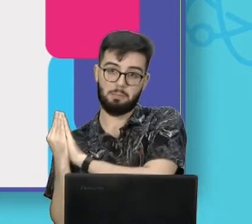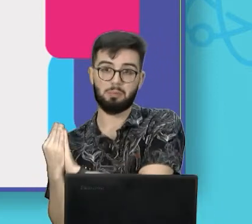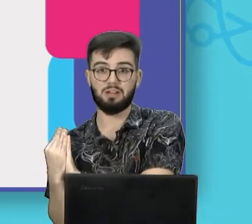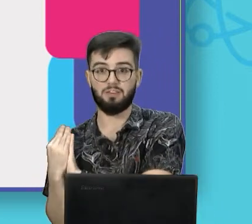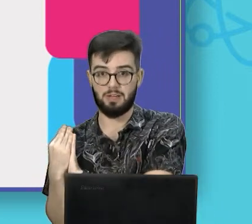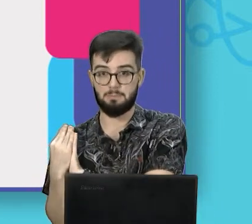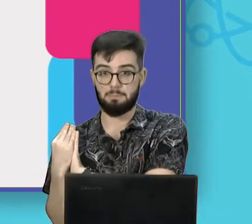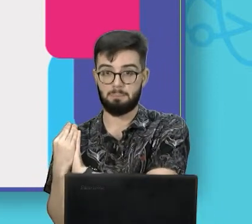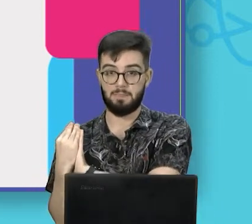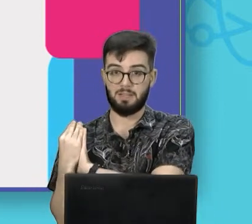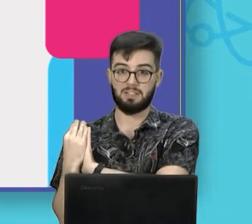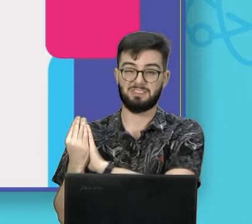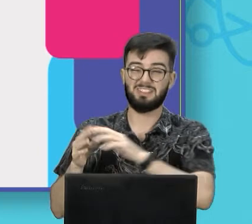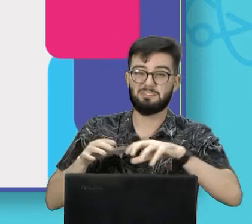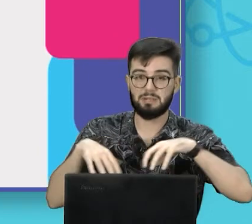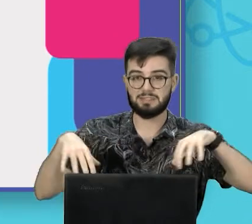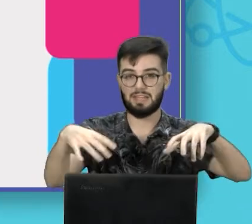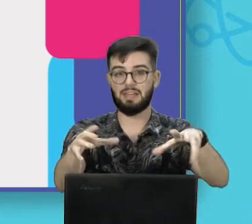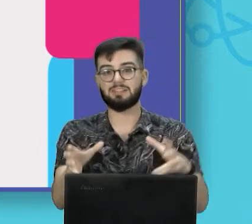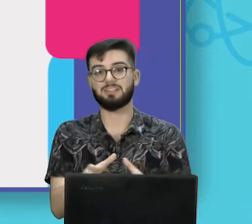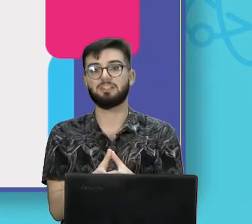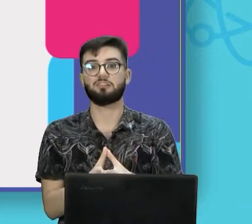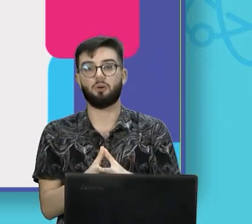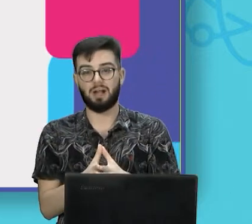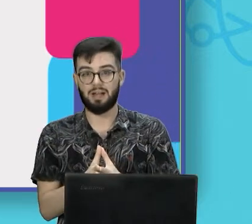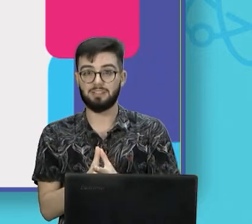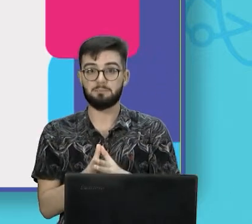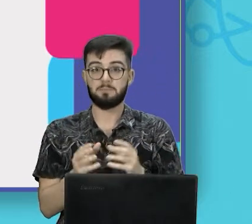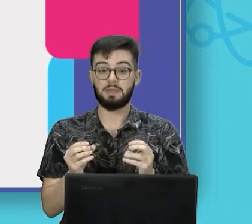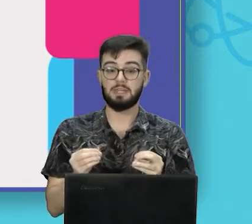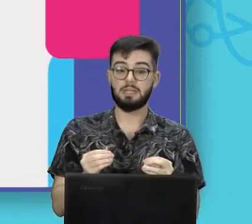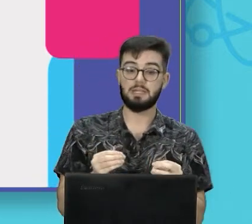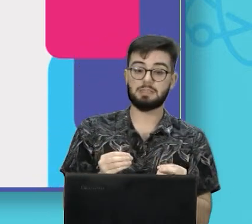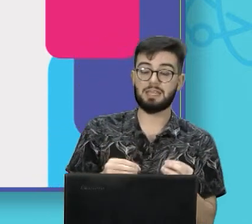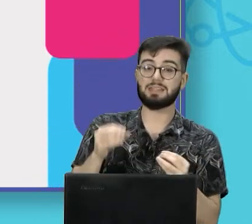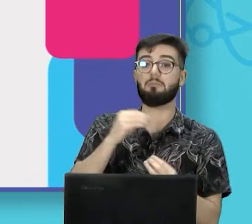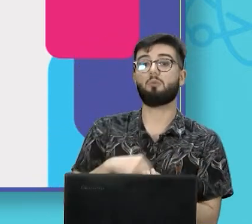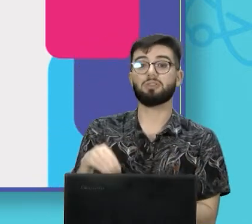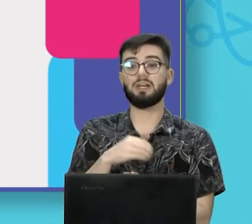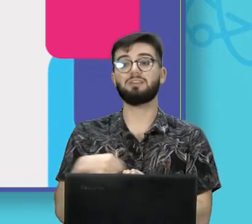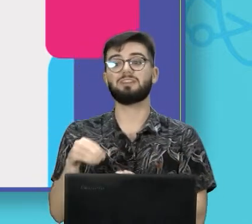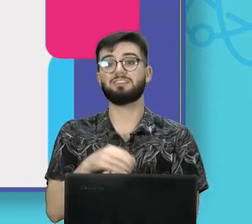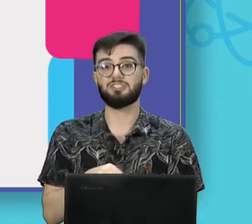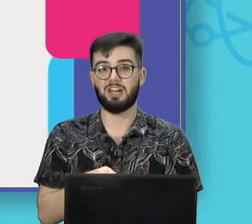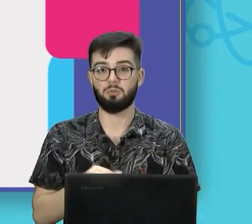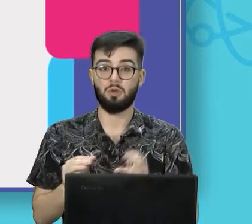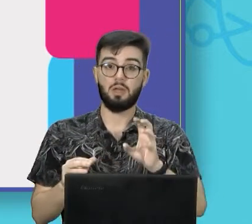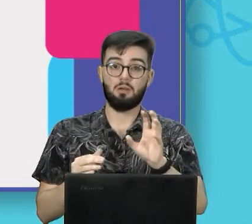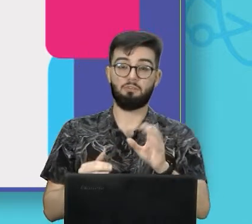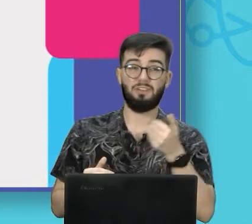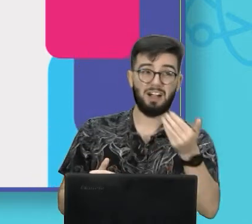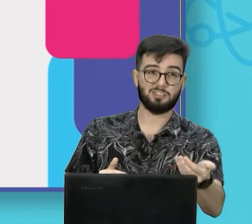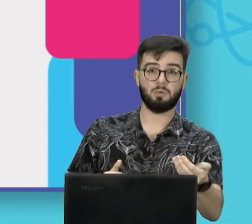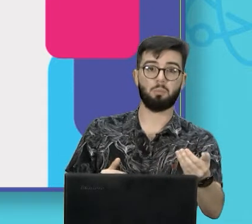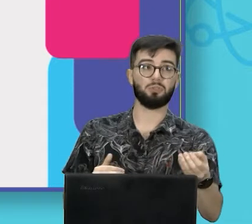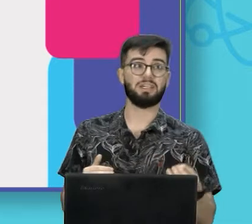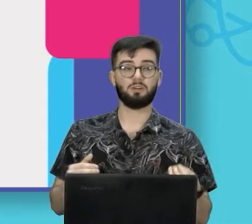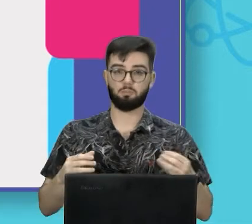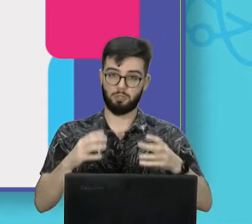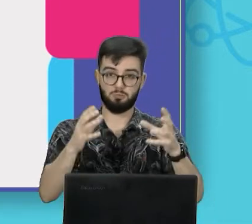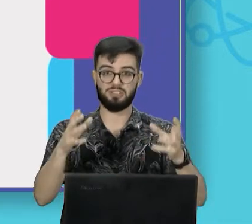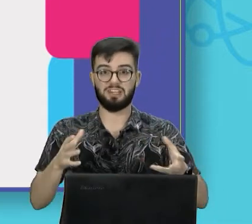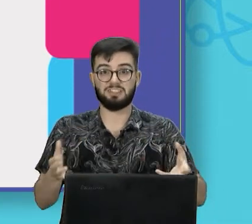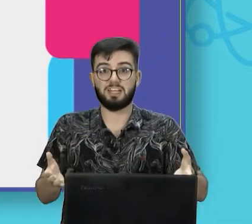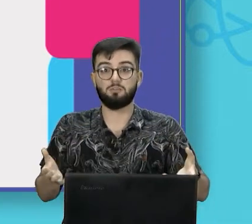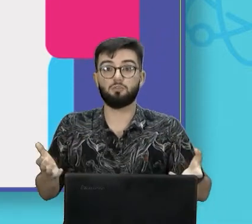tradição da República Velha desmantela essas eleitos locais e tenta modernizar esse estado vaga